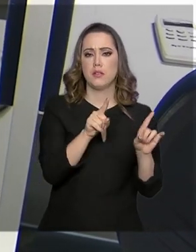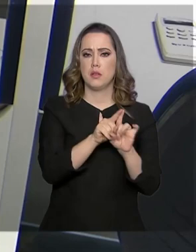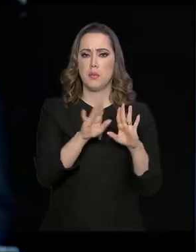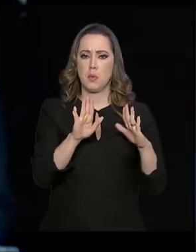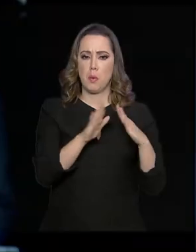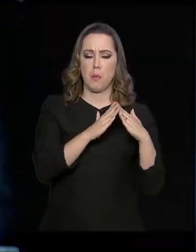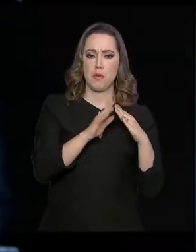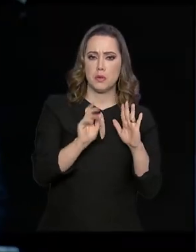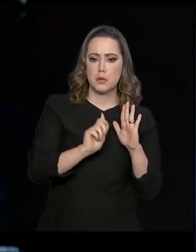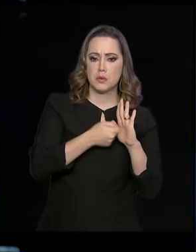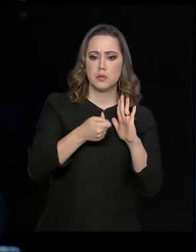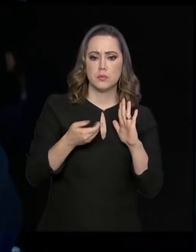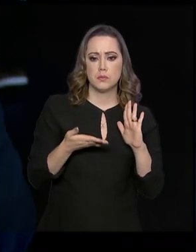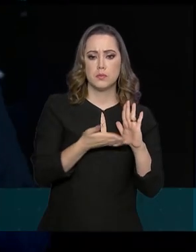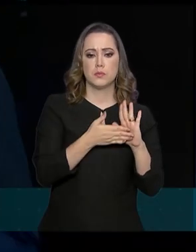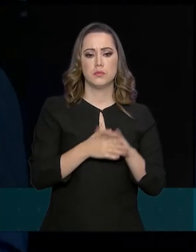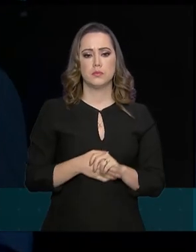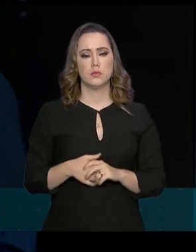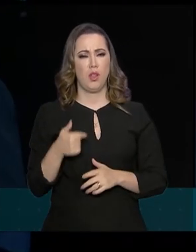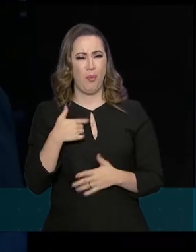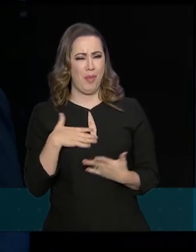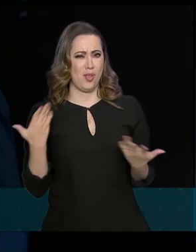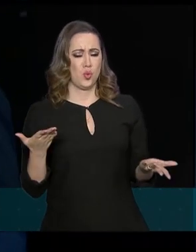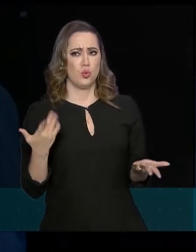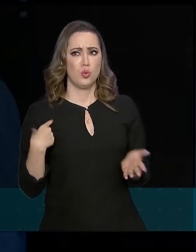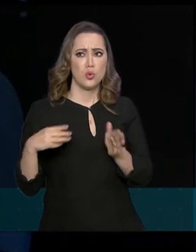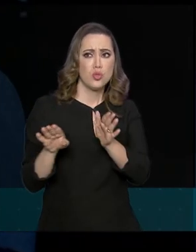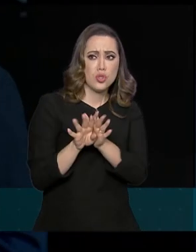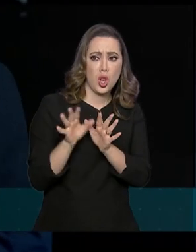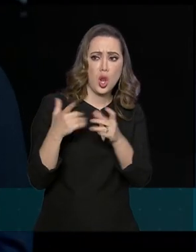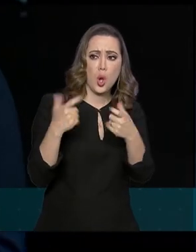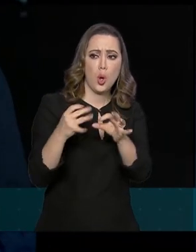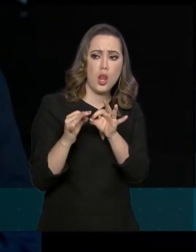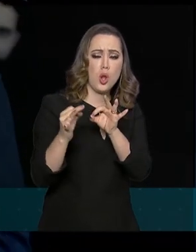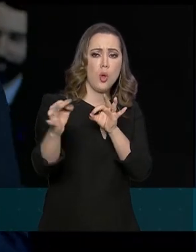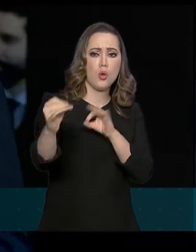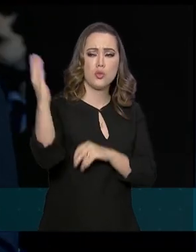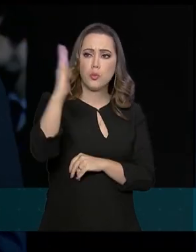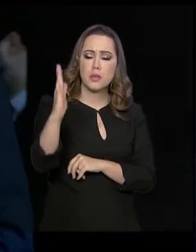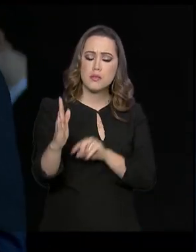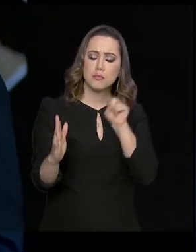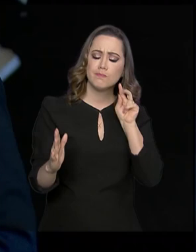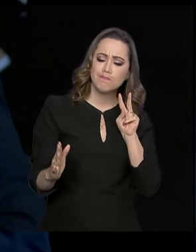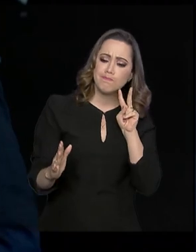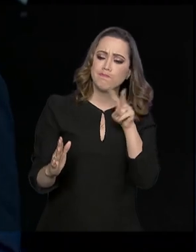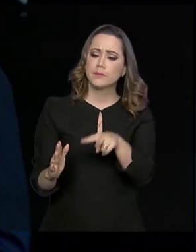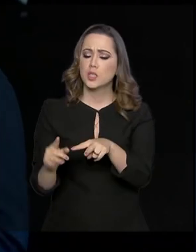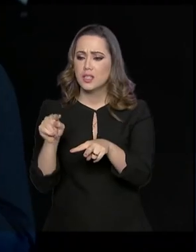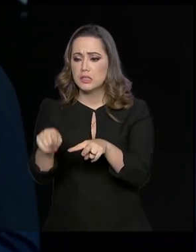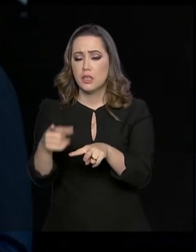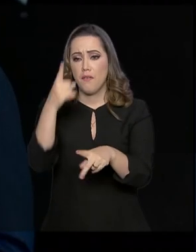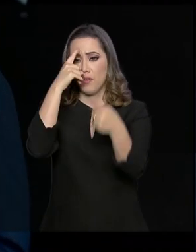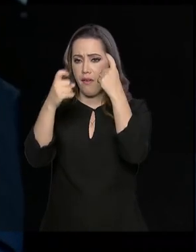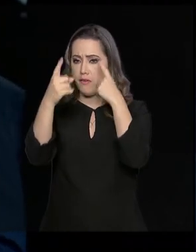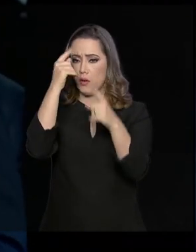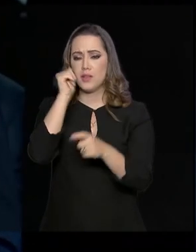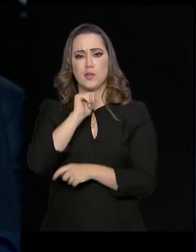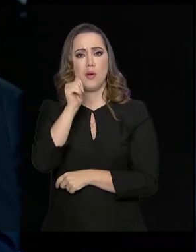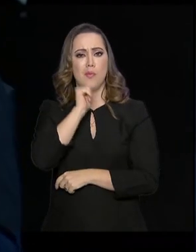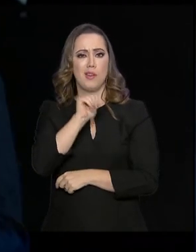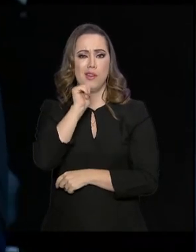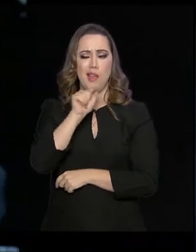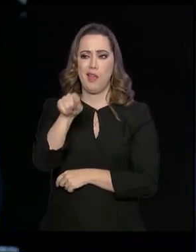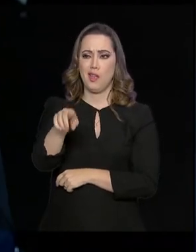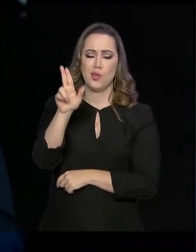privado. Eu me assusto quando a gente chega nas regiões mais longe do Brasil e a gente observa que a violência contra a mulher não tem